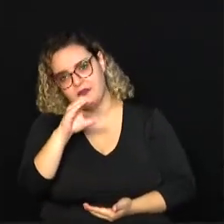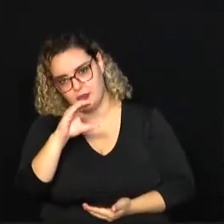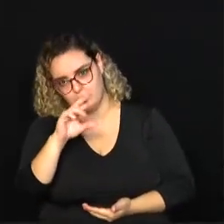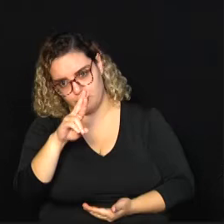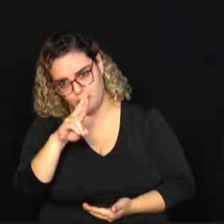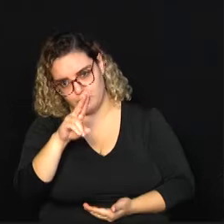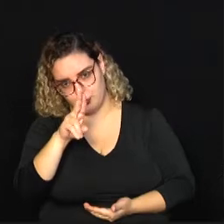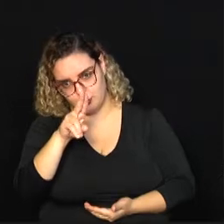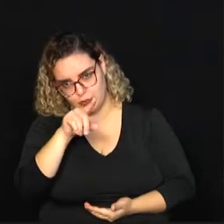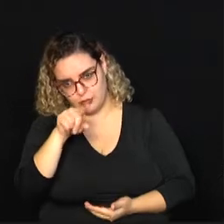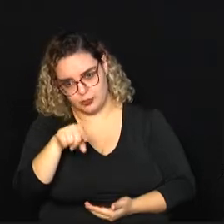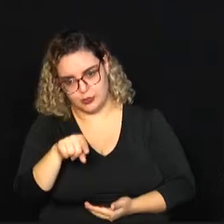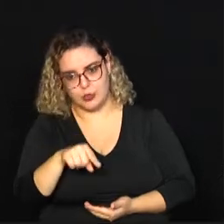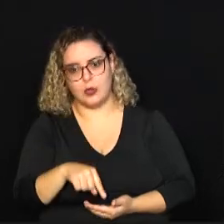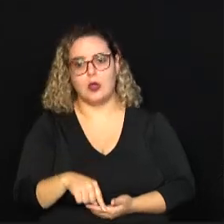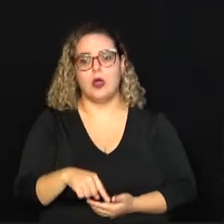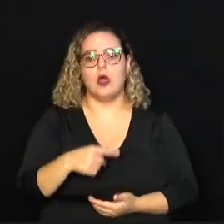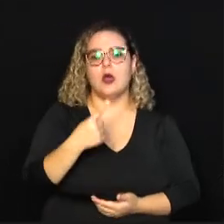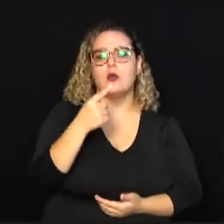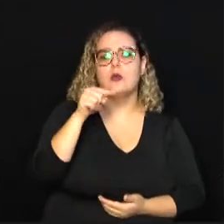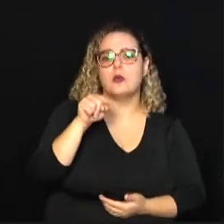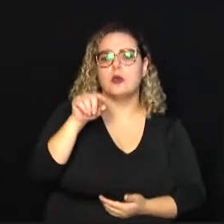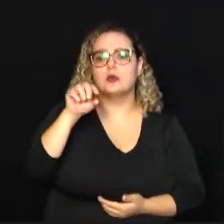20.28, B1.1.29,